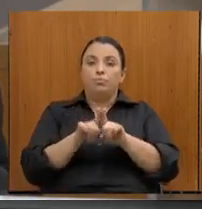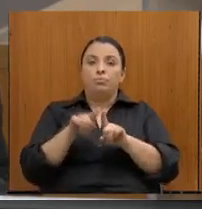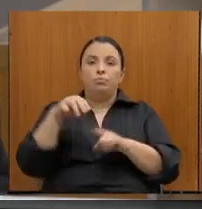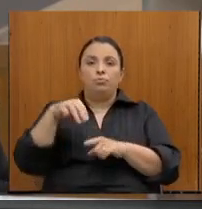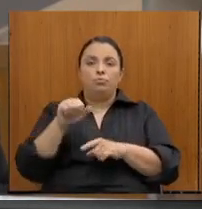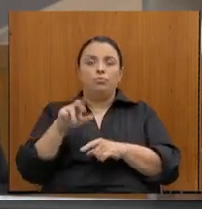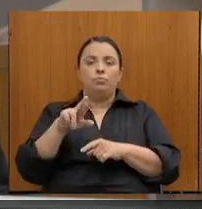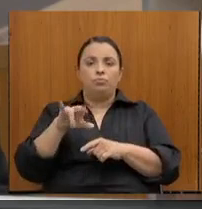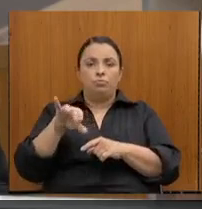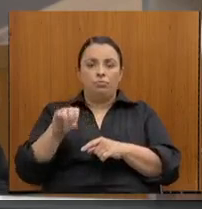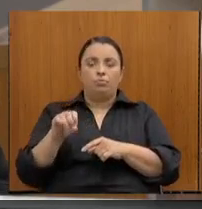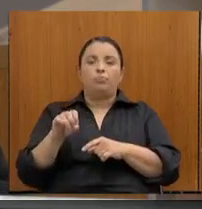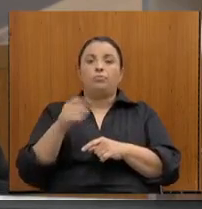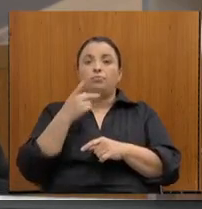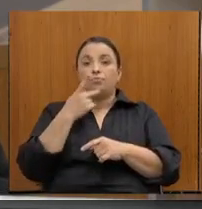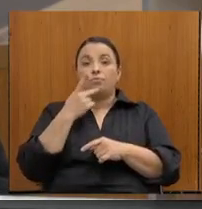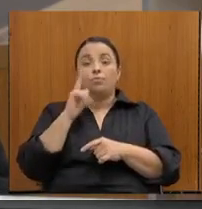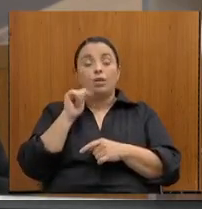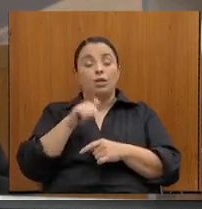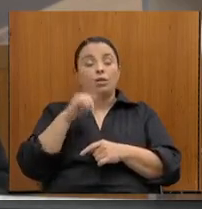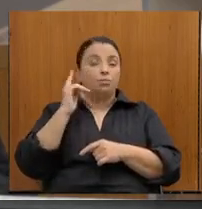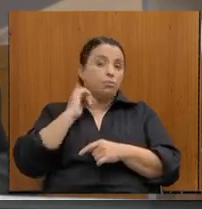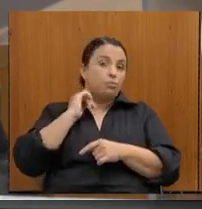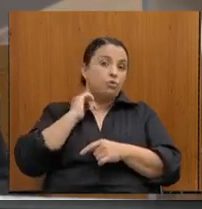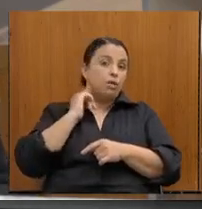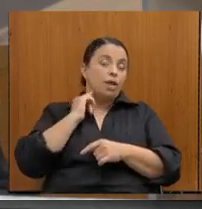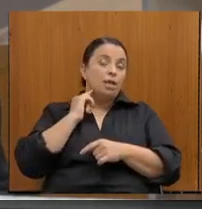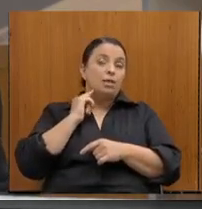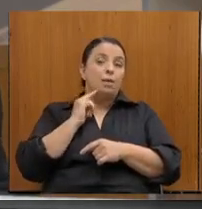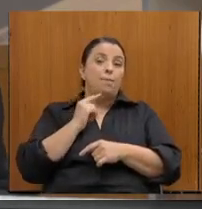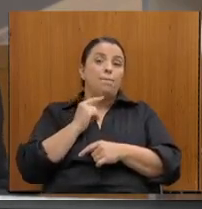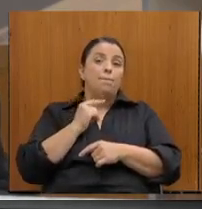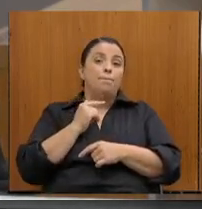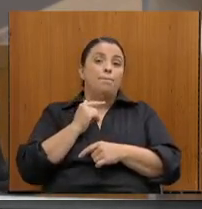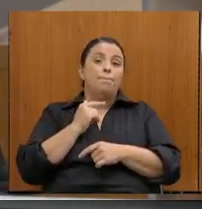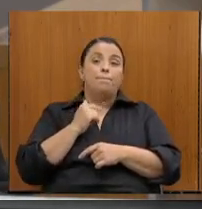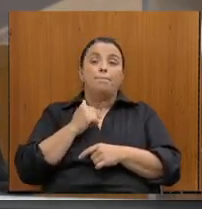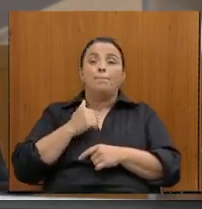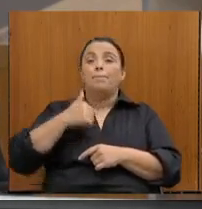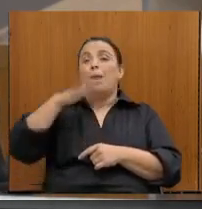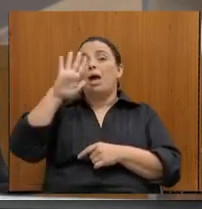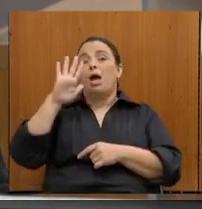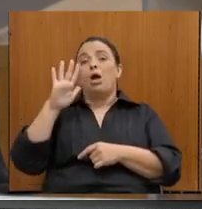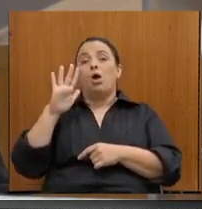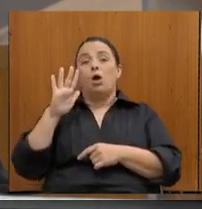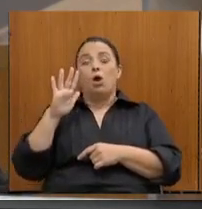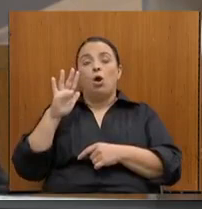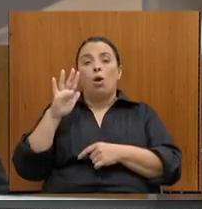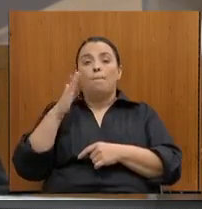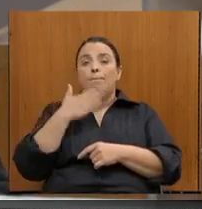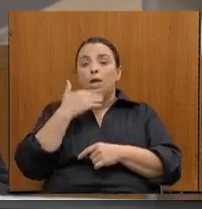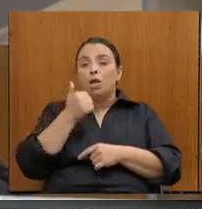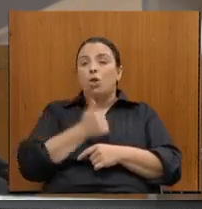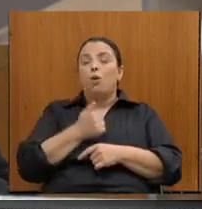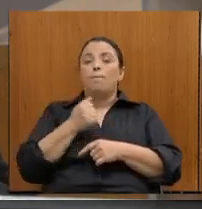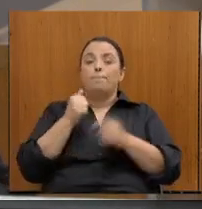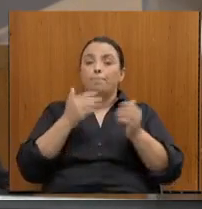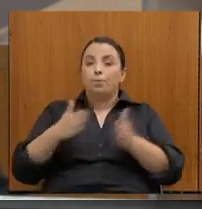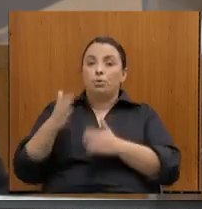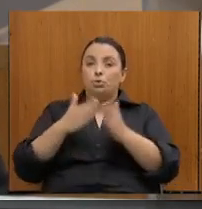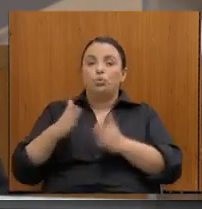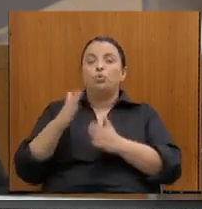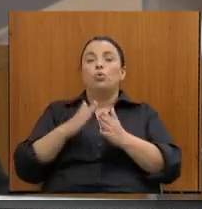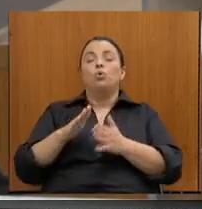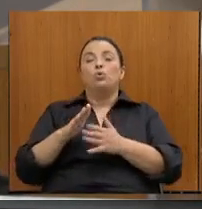os maiores produtores de etanol e na biomassa também tempo temos uma representatividade muito grande então